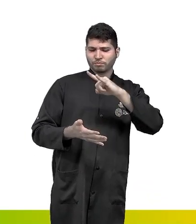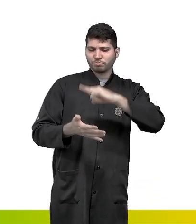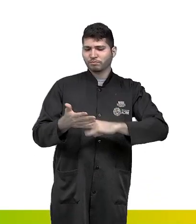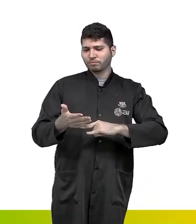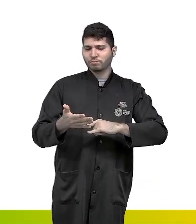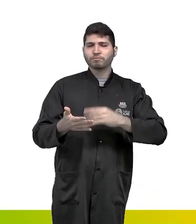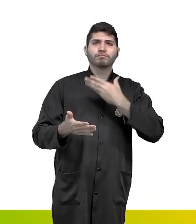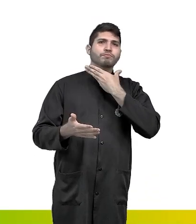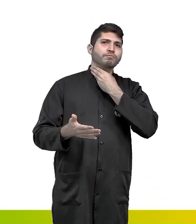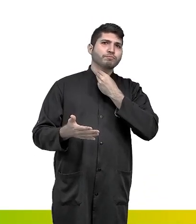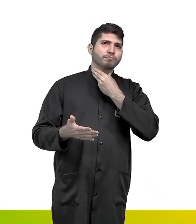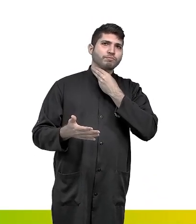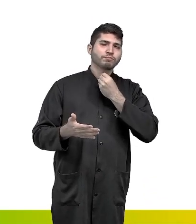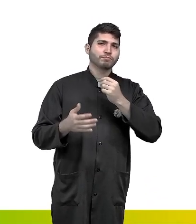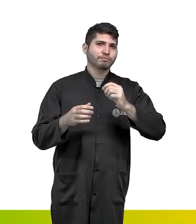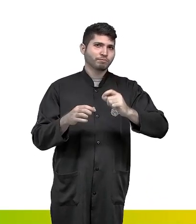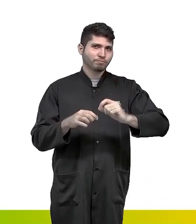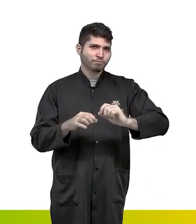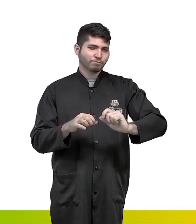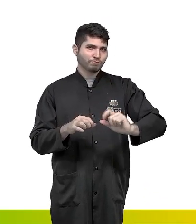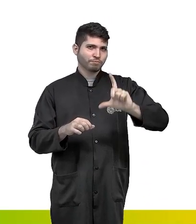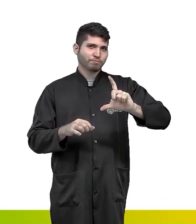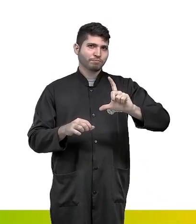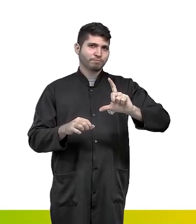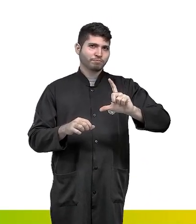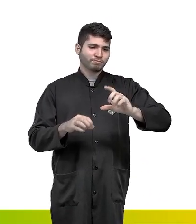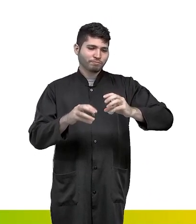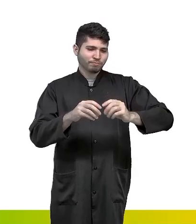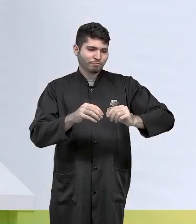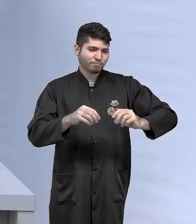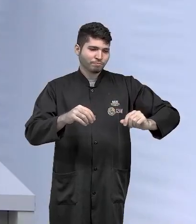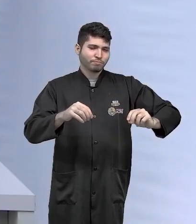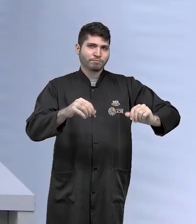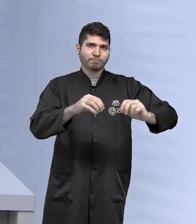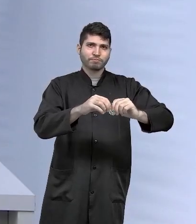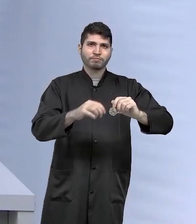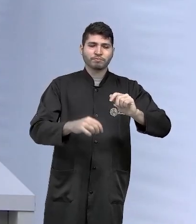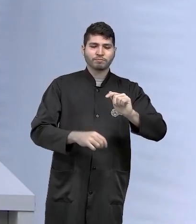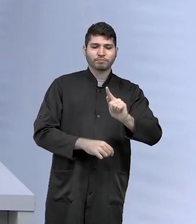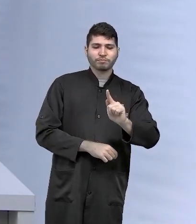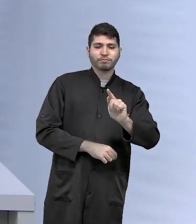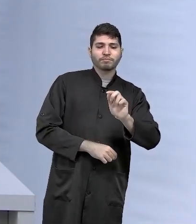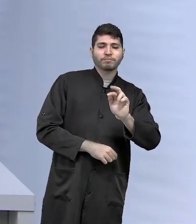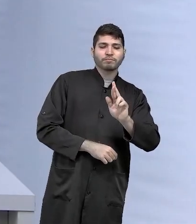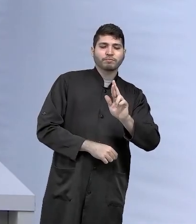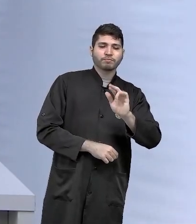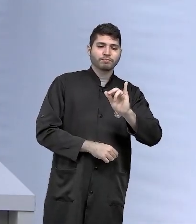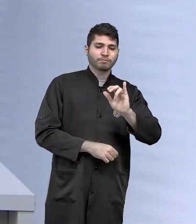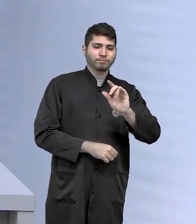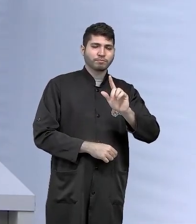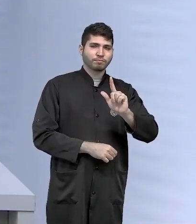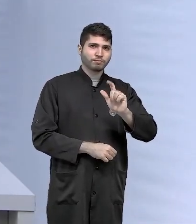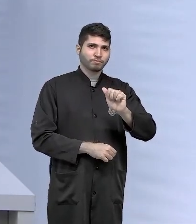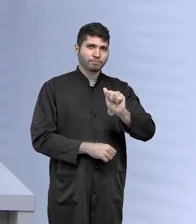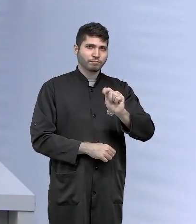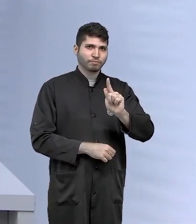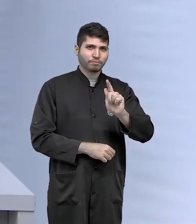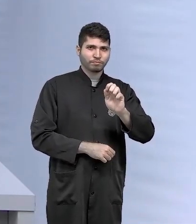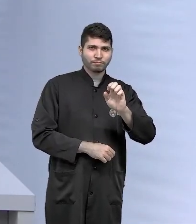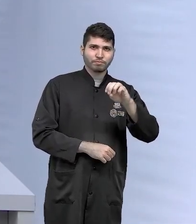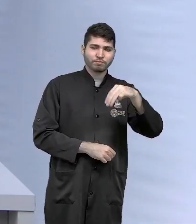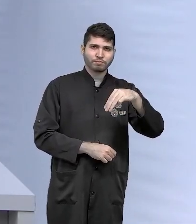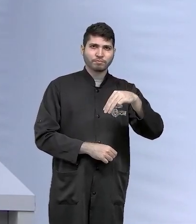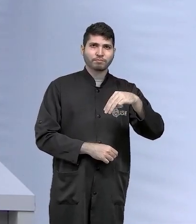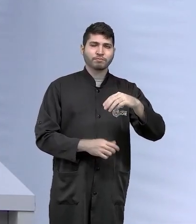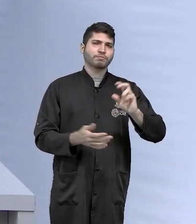para aumentarem as suas áreas. Gente, a grilagem, ela ocorreu solta no Brasil durante esse período. O